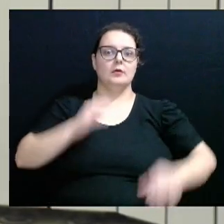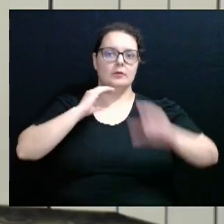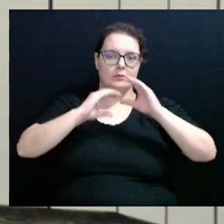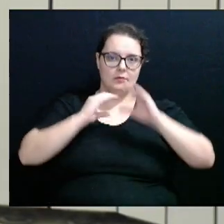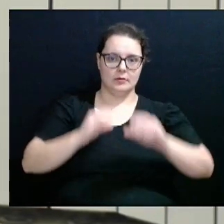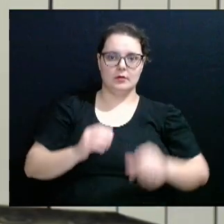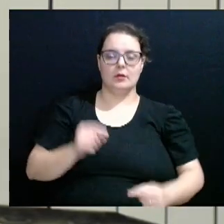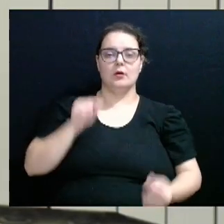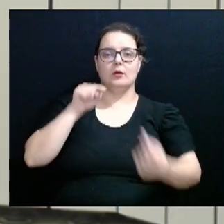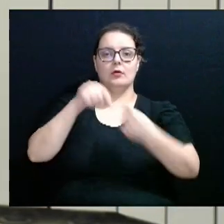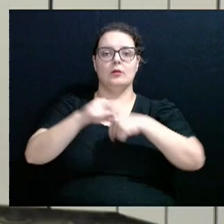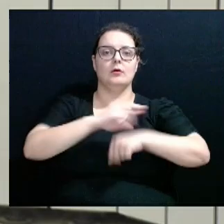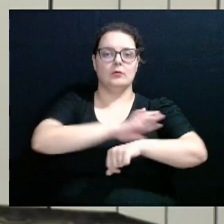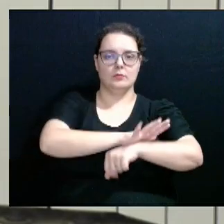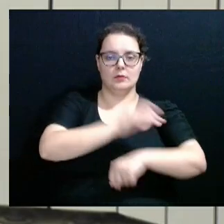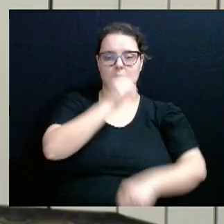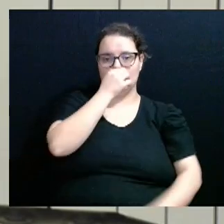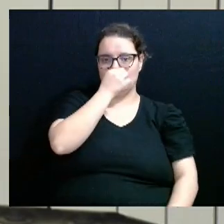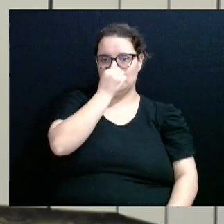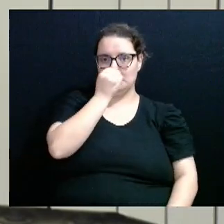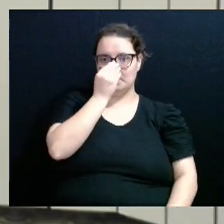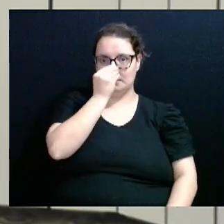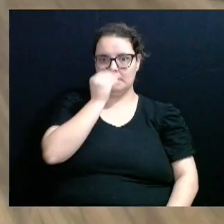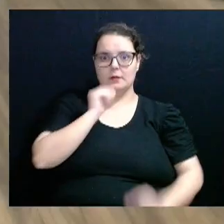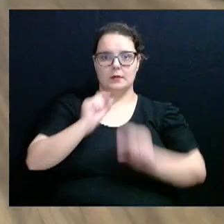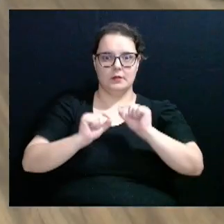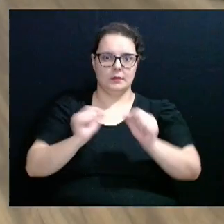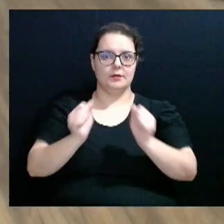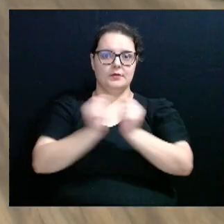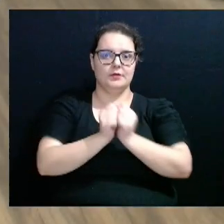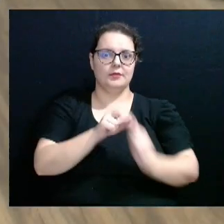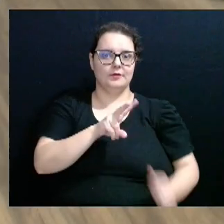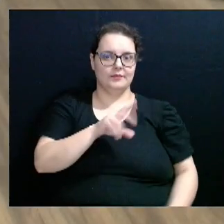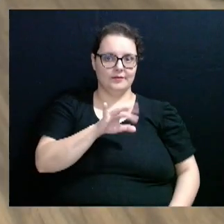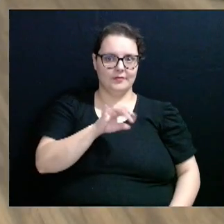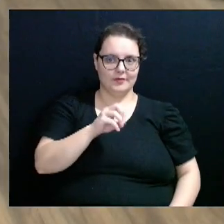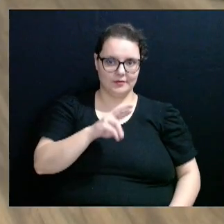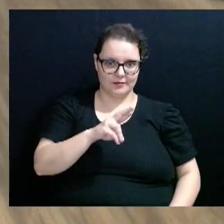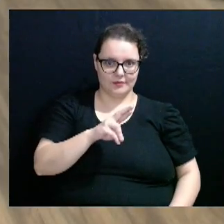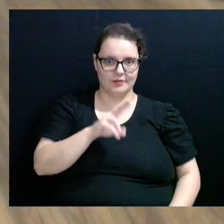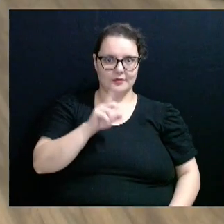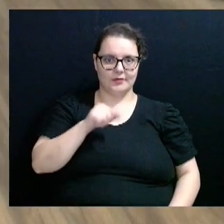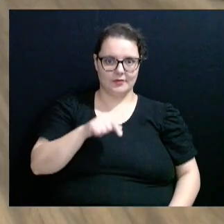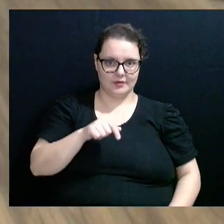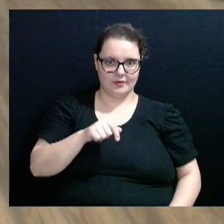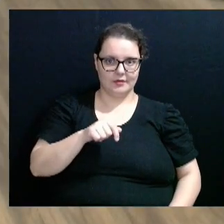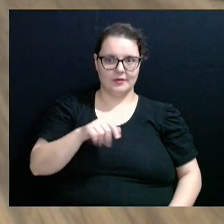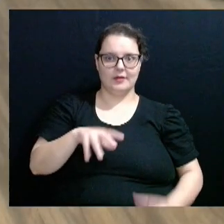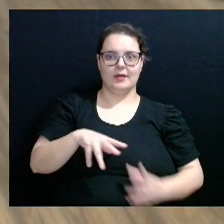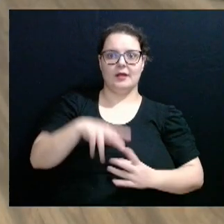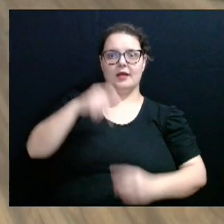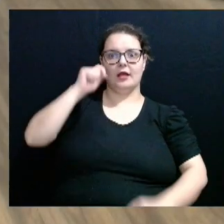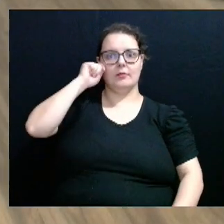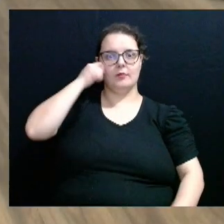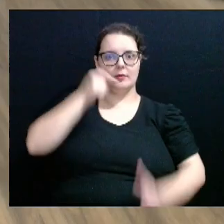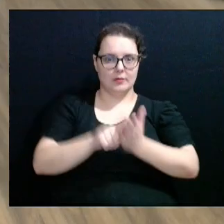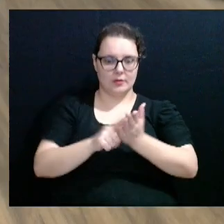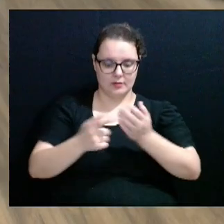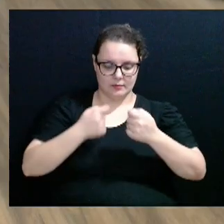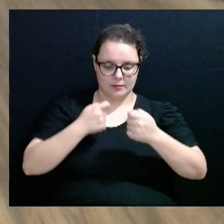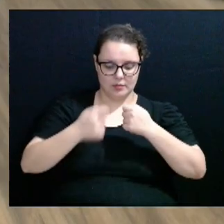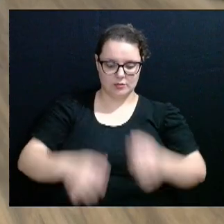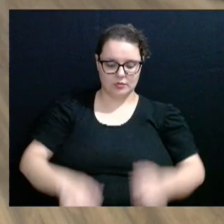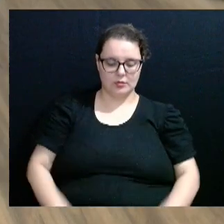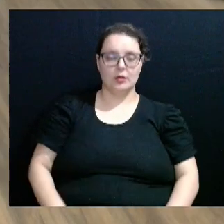antirracista. Quem está comigo é o Victor Oliveira, ele é da Alma Preta Jornalismo. Victor, para